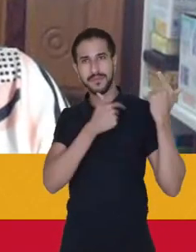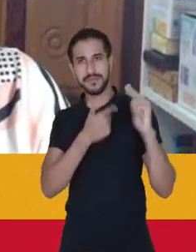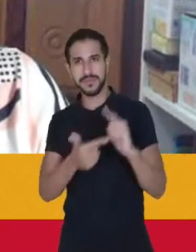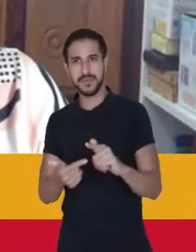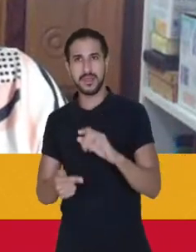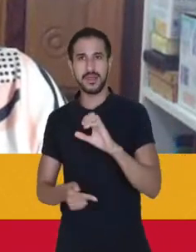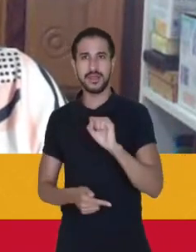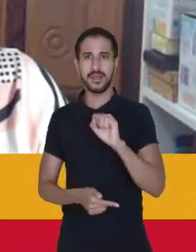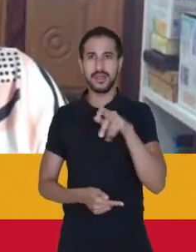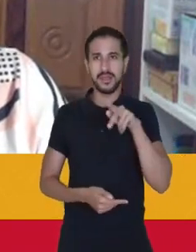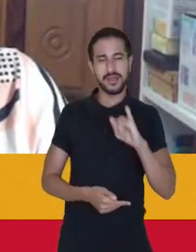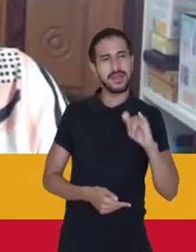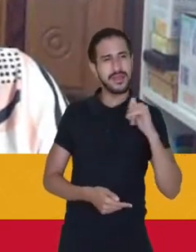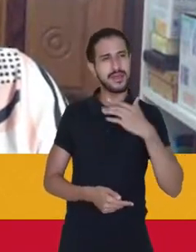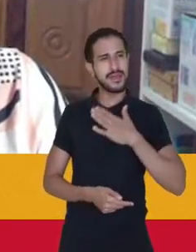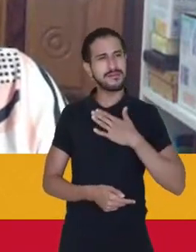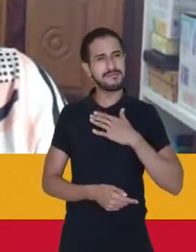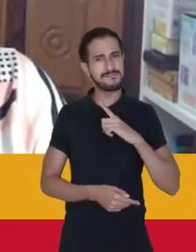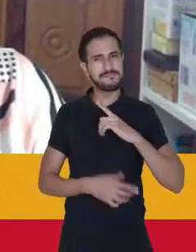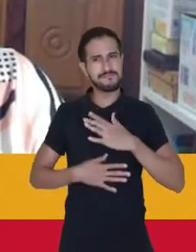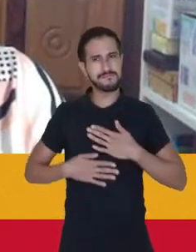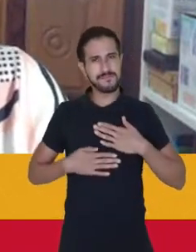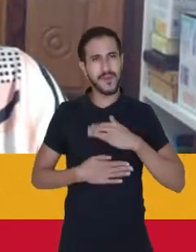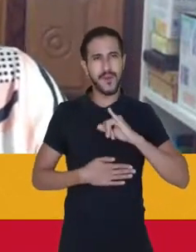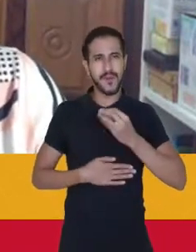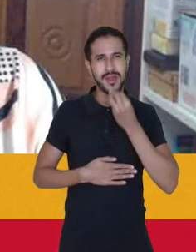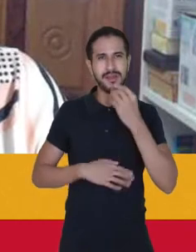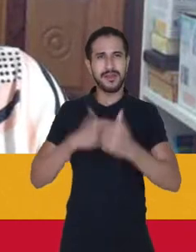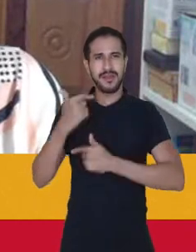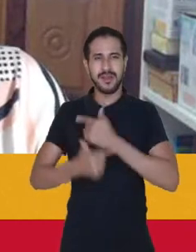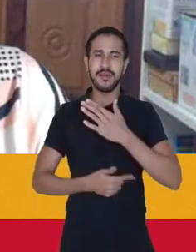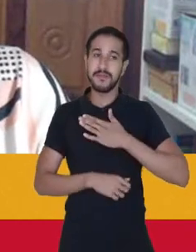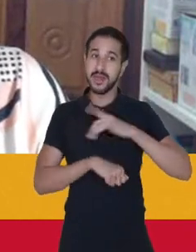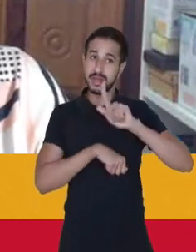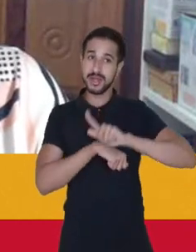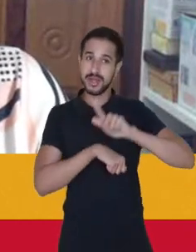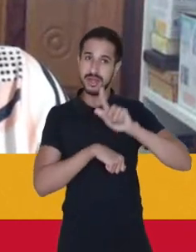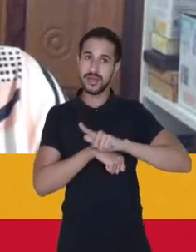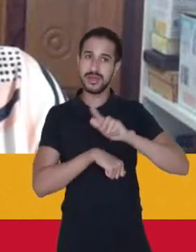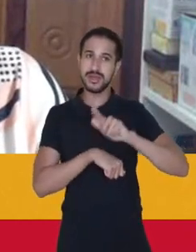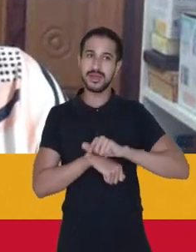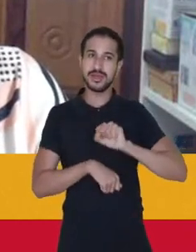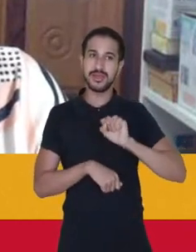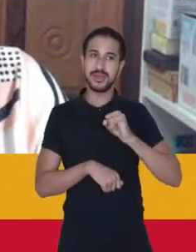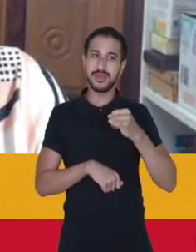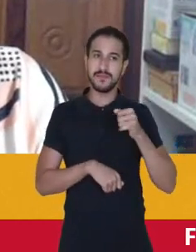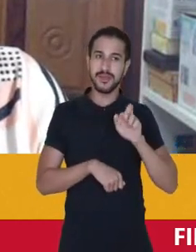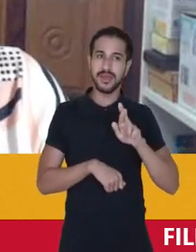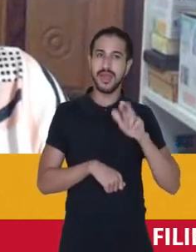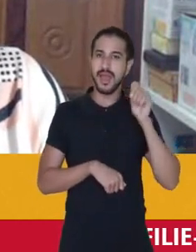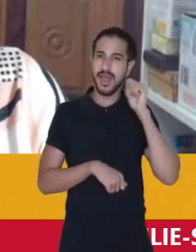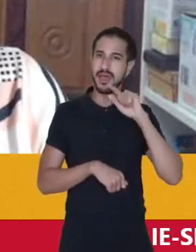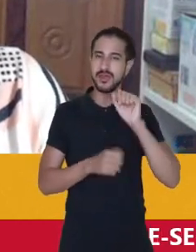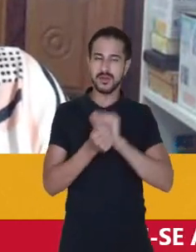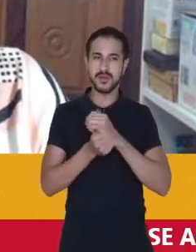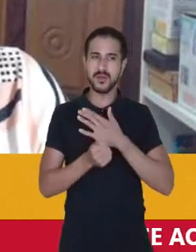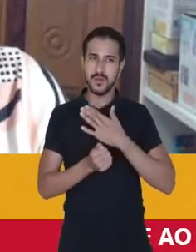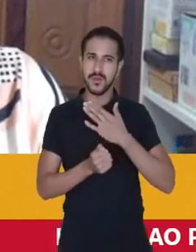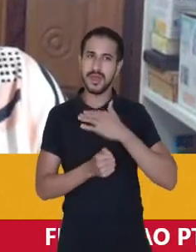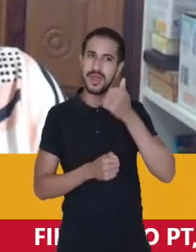da CEPIR, com quem eu tive o prazer de trabalhar na minha gestão, né, da CEPIR, ela esteve comigo, e